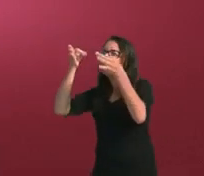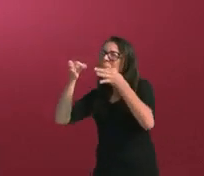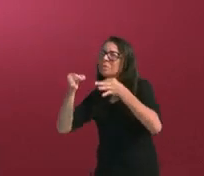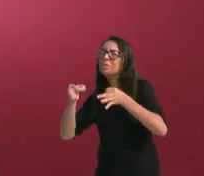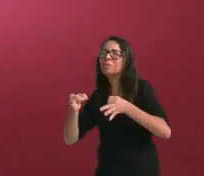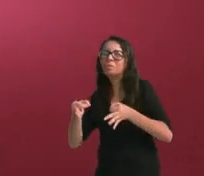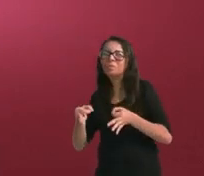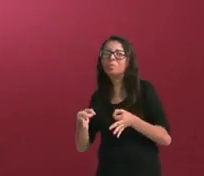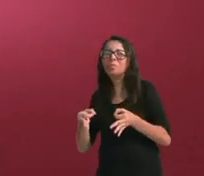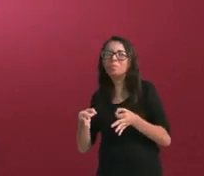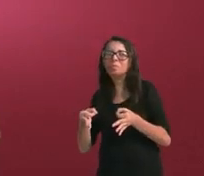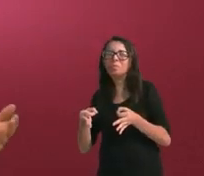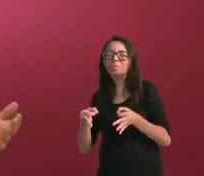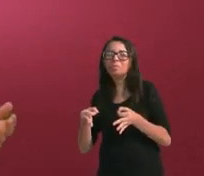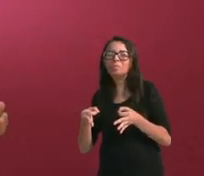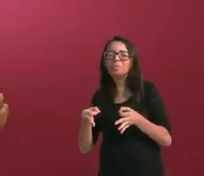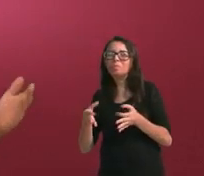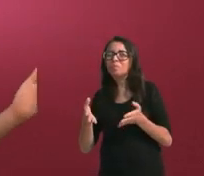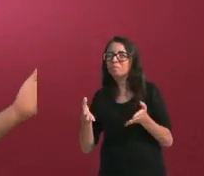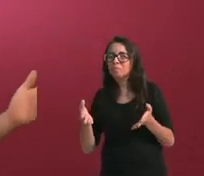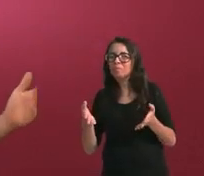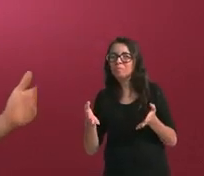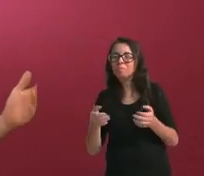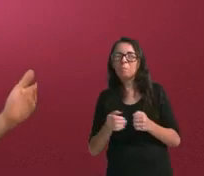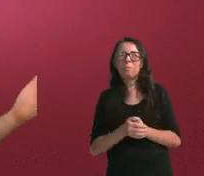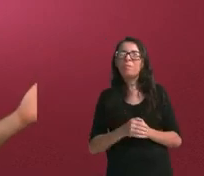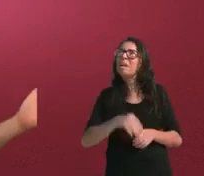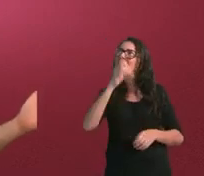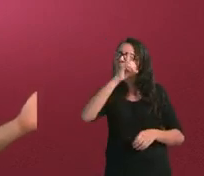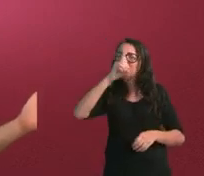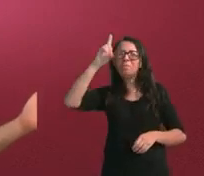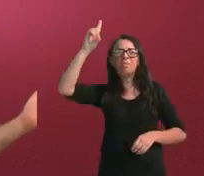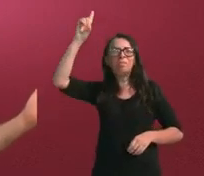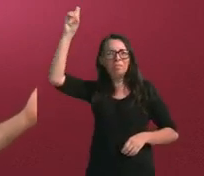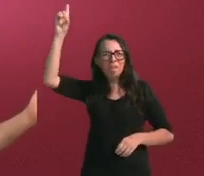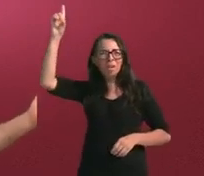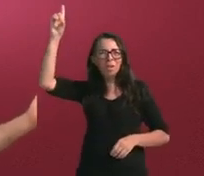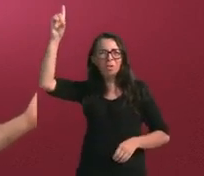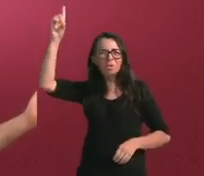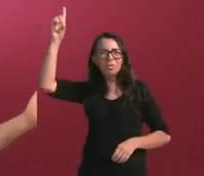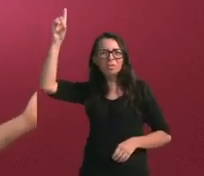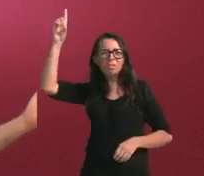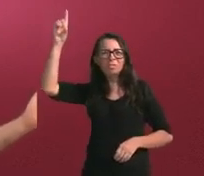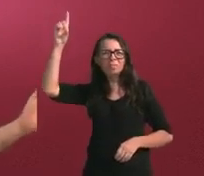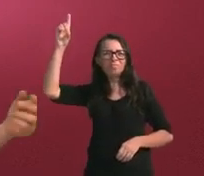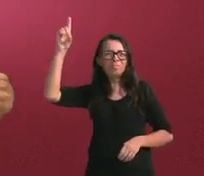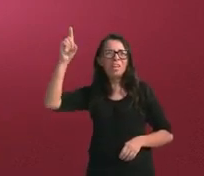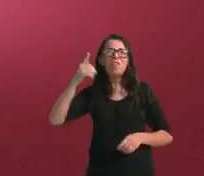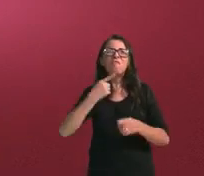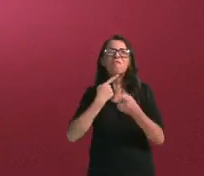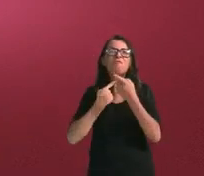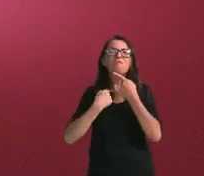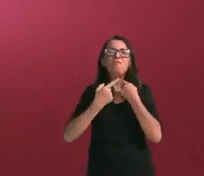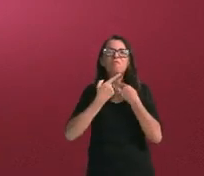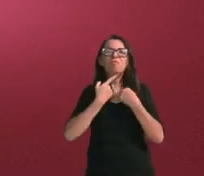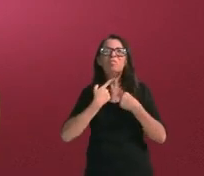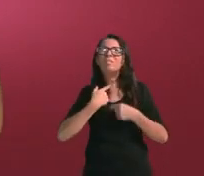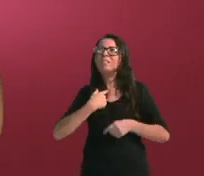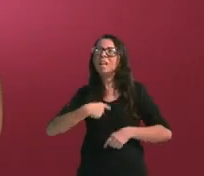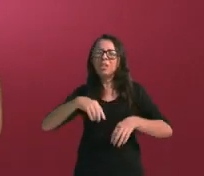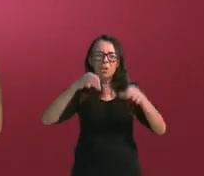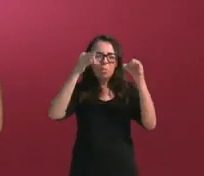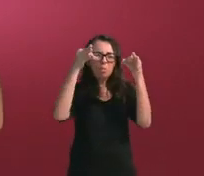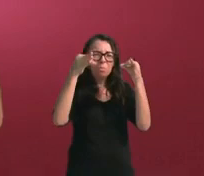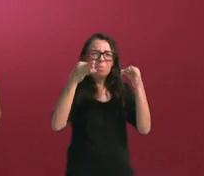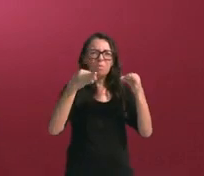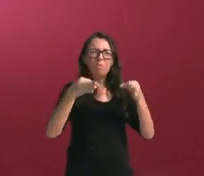propósitos. Ué, qual era o propósito de Deus? Libertar o povo do Egito através de Moisés. Então Deus juntou-se a